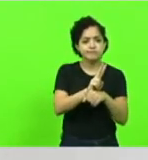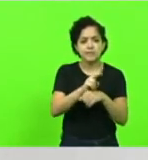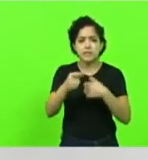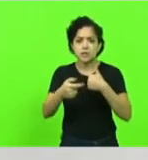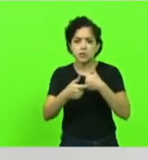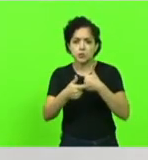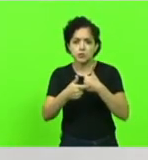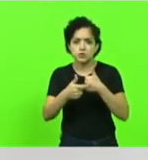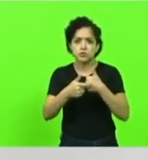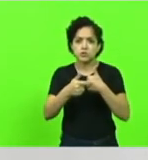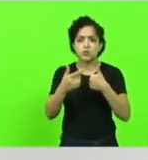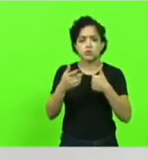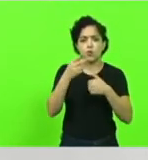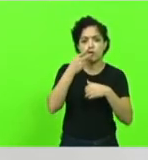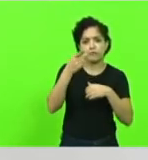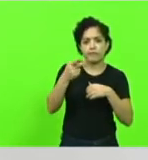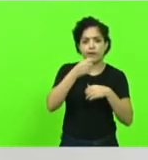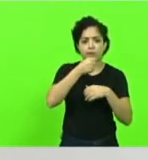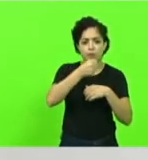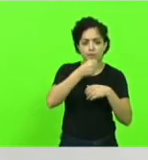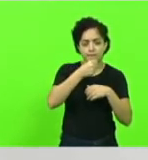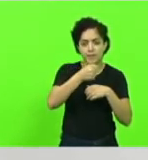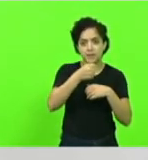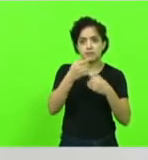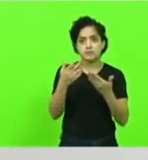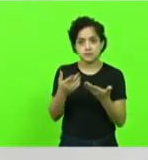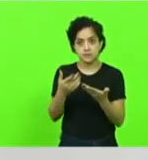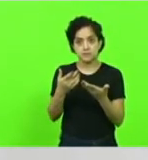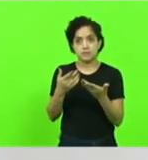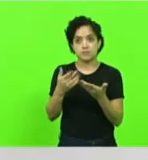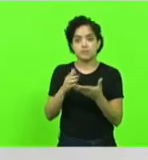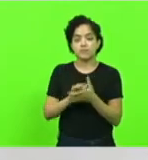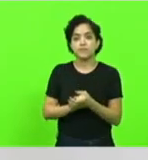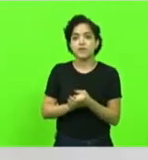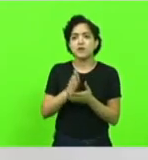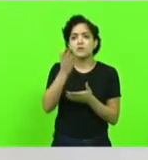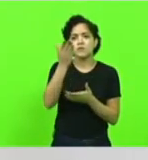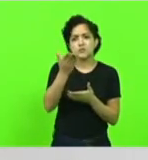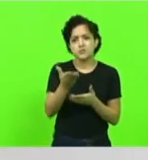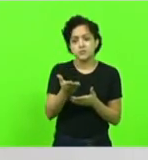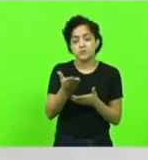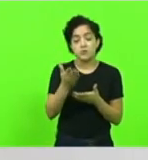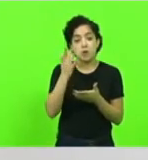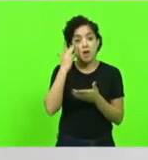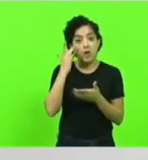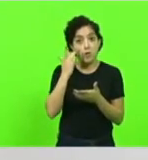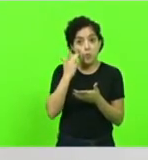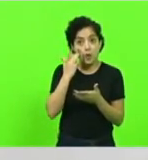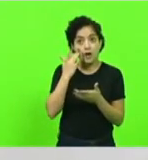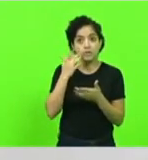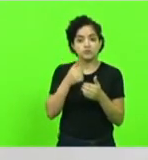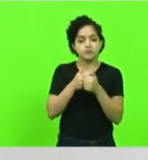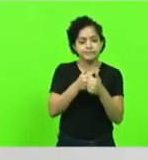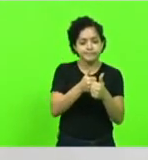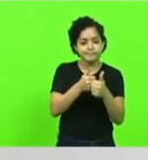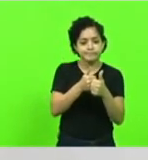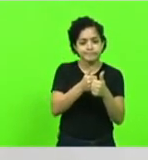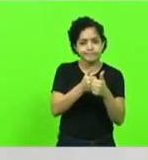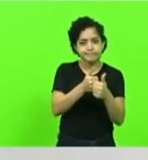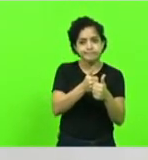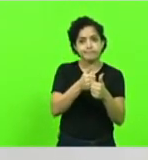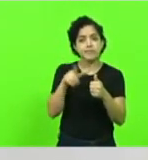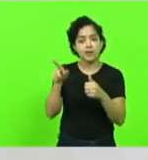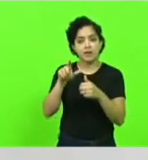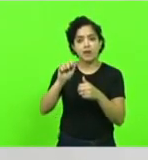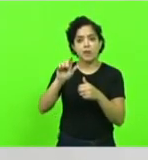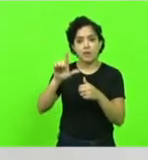curtidas ou que falam com a imprensa, presidente de associação, o senhor eu acho que é discípulo do Alexandre de Moraes. É. O Alexandre de